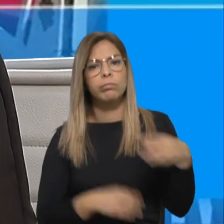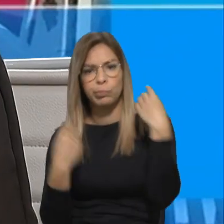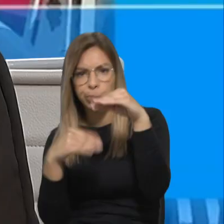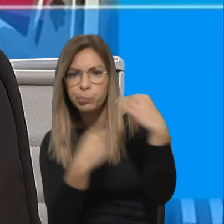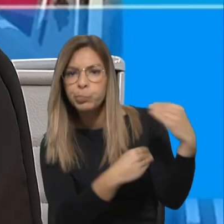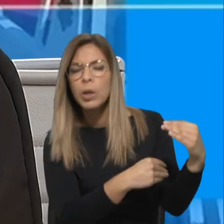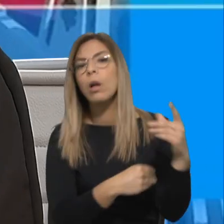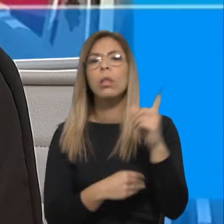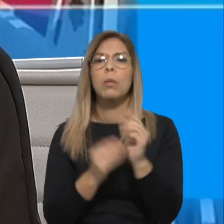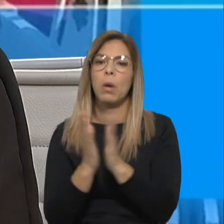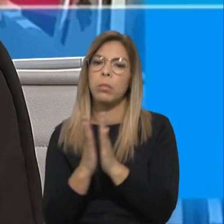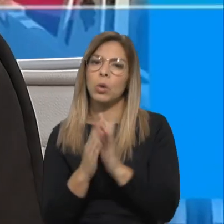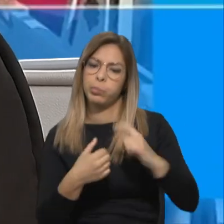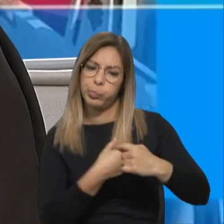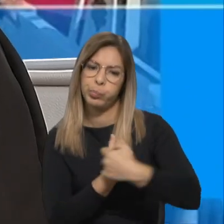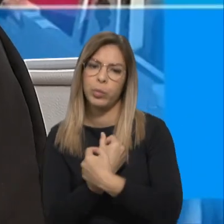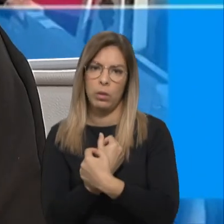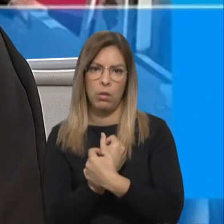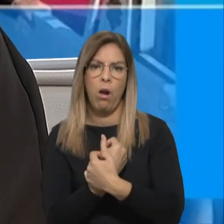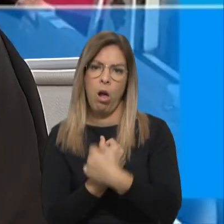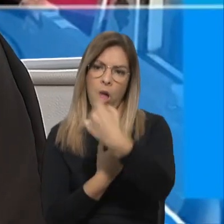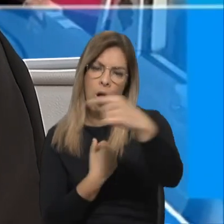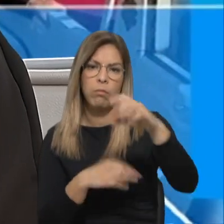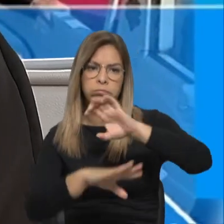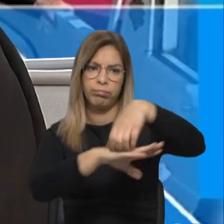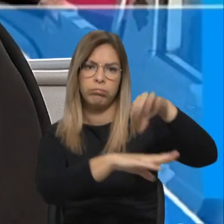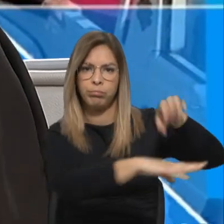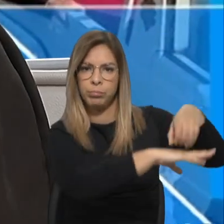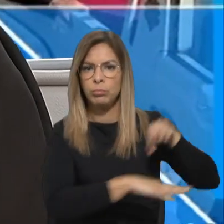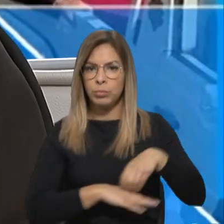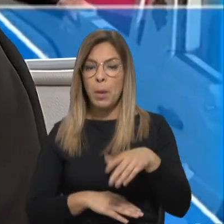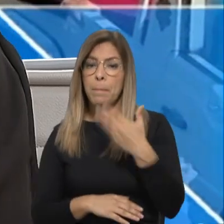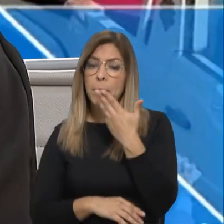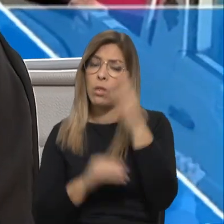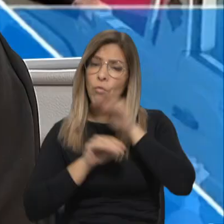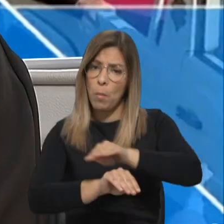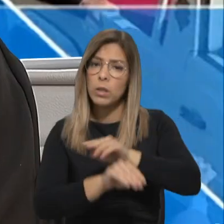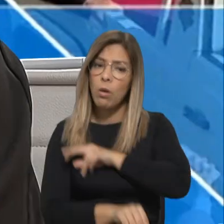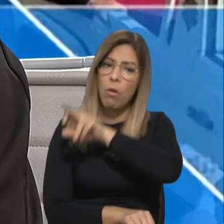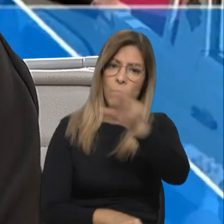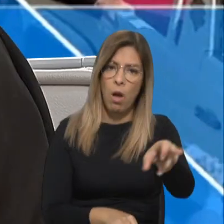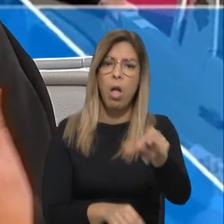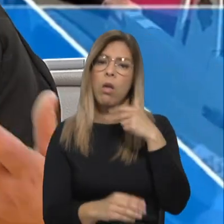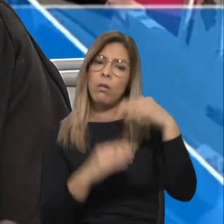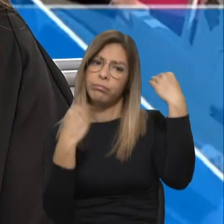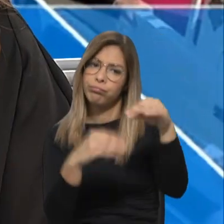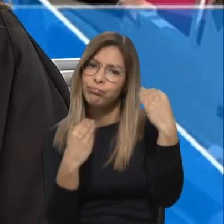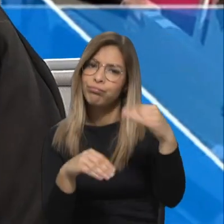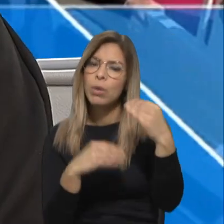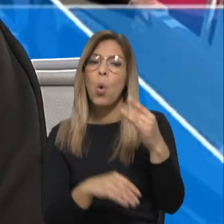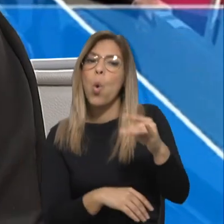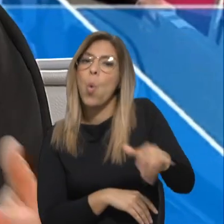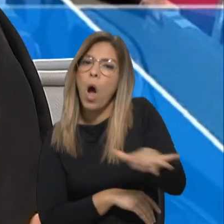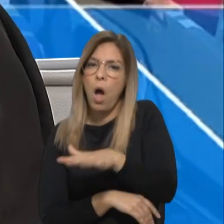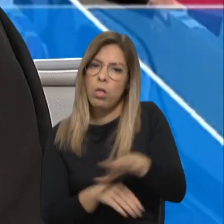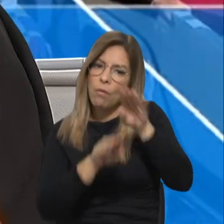das várias congregações religiosas que cada vez mais pedem formação, que pedem que nós possamos ir à diocese, ao local, e por